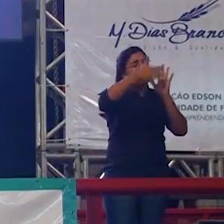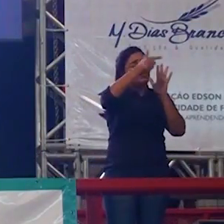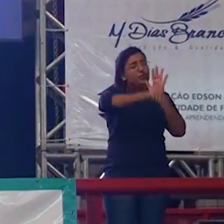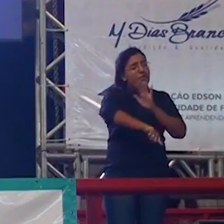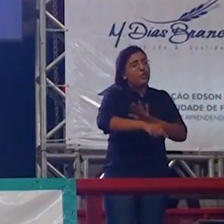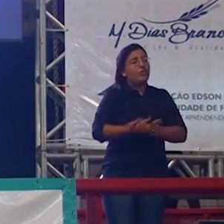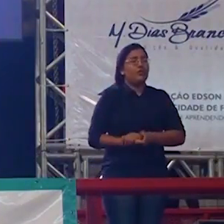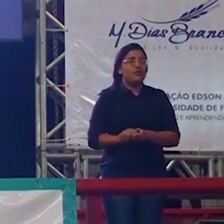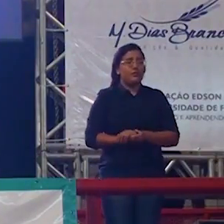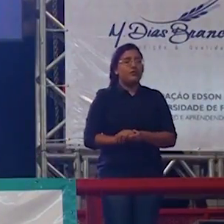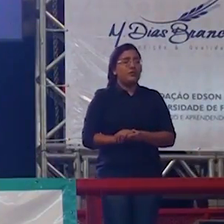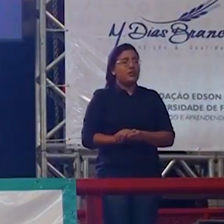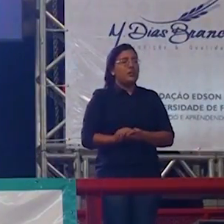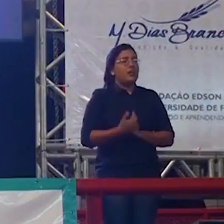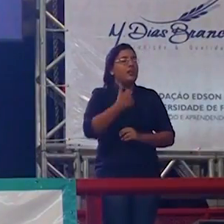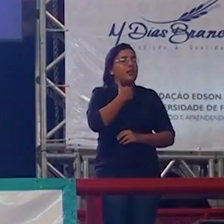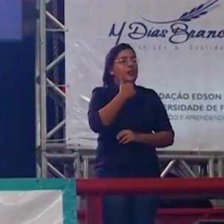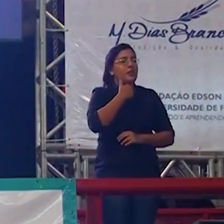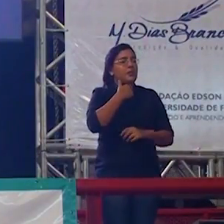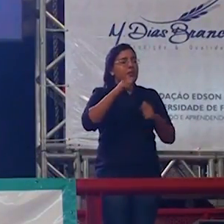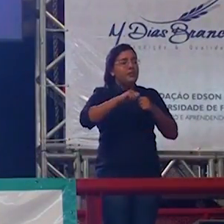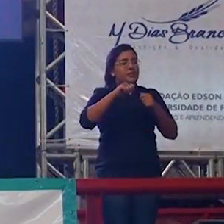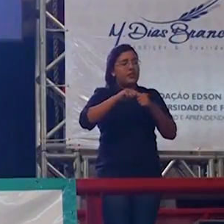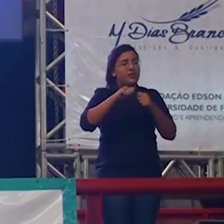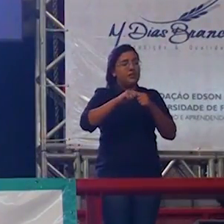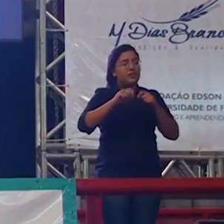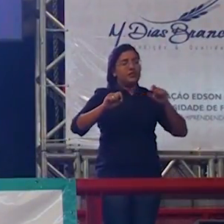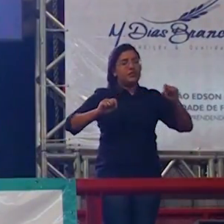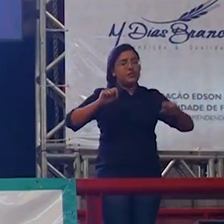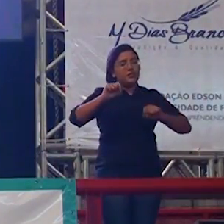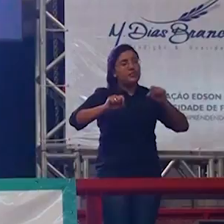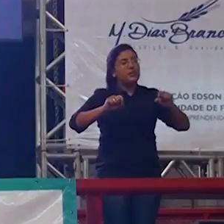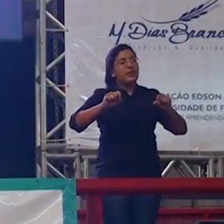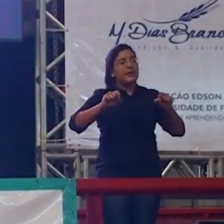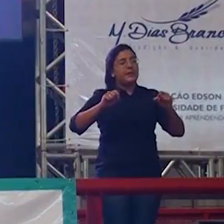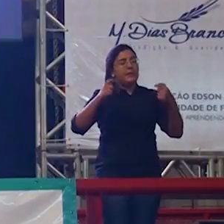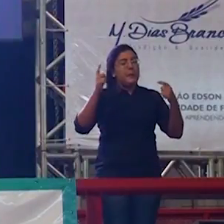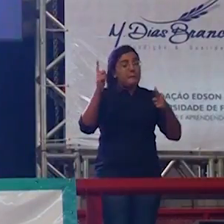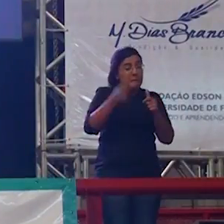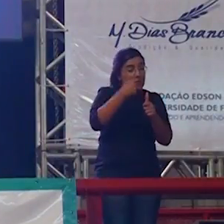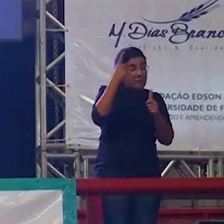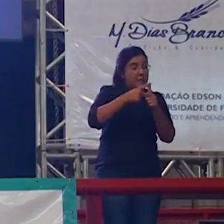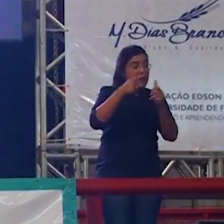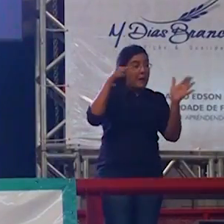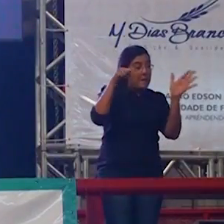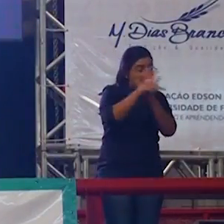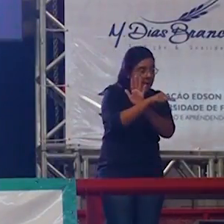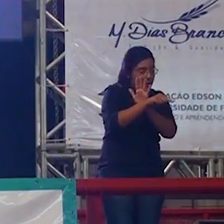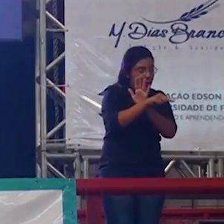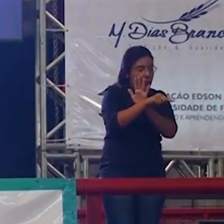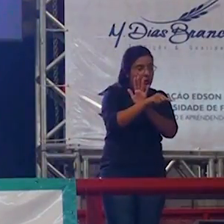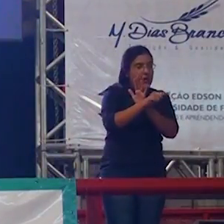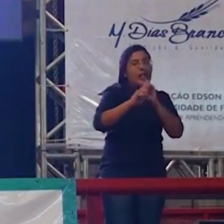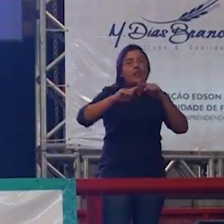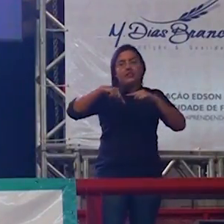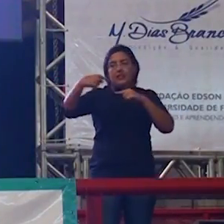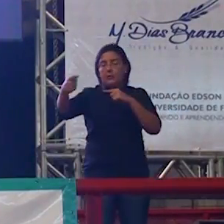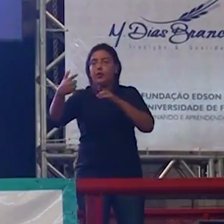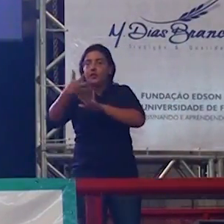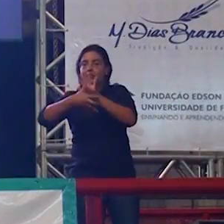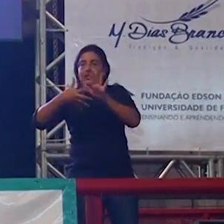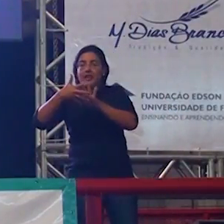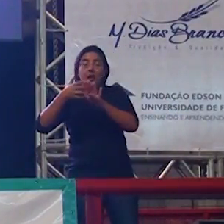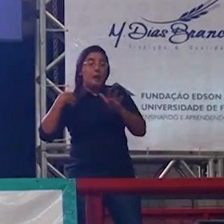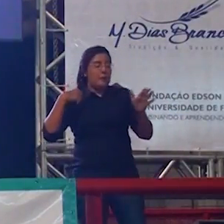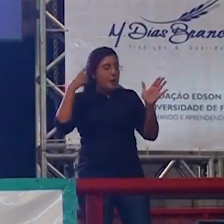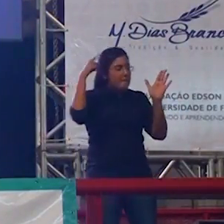Então não faça isso. Leia primeiro a pergunta e depois o texto. Porque quando